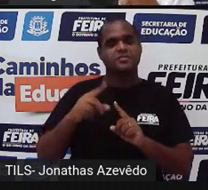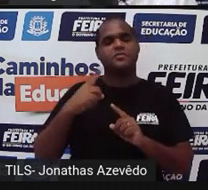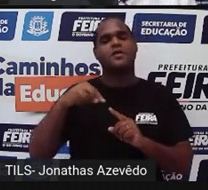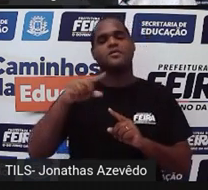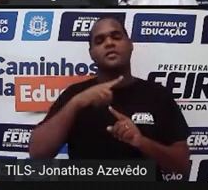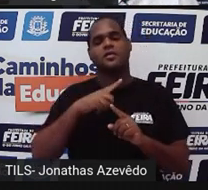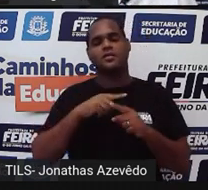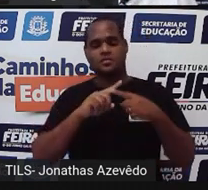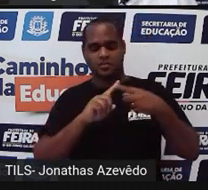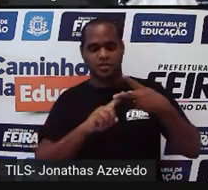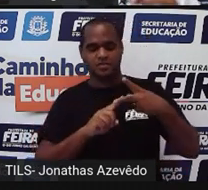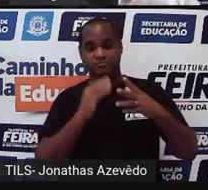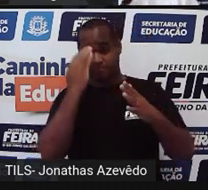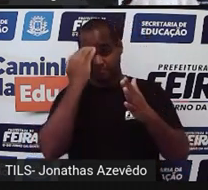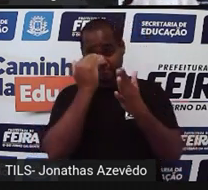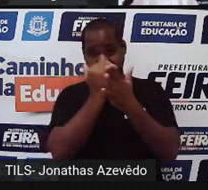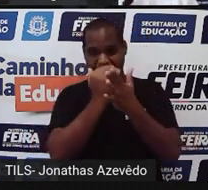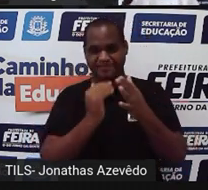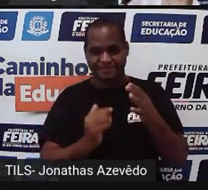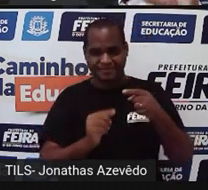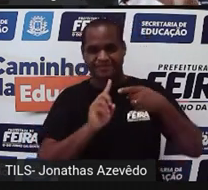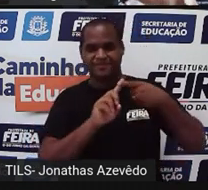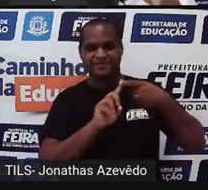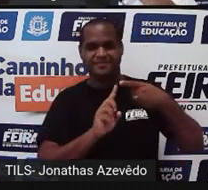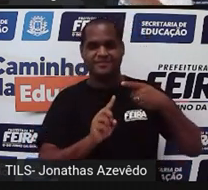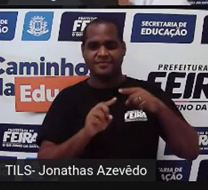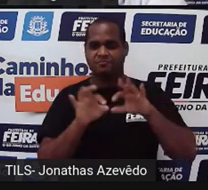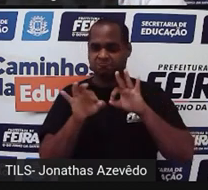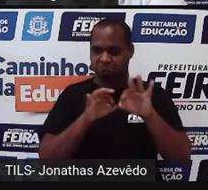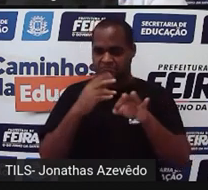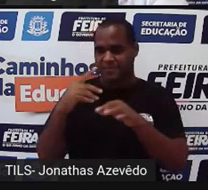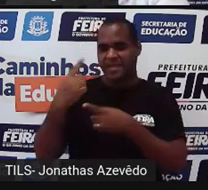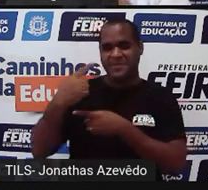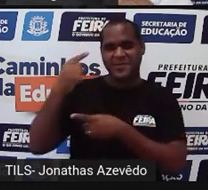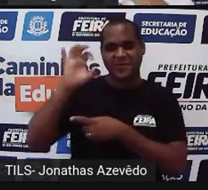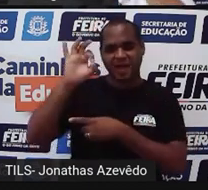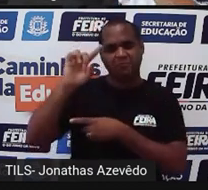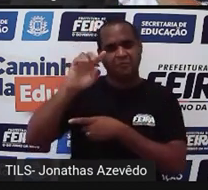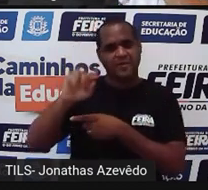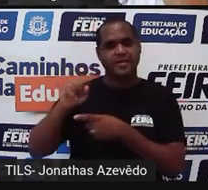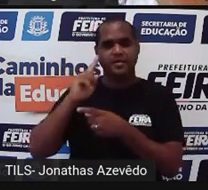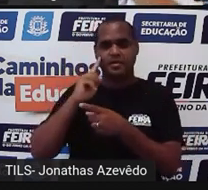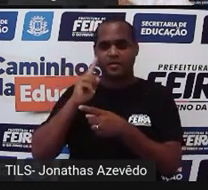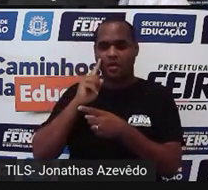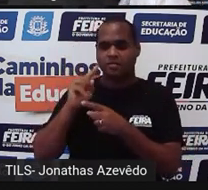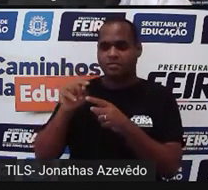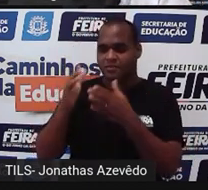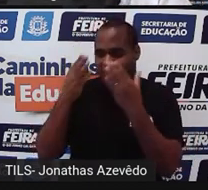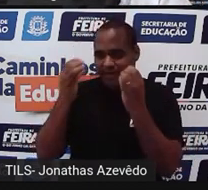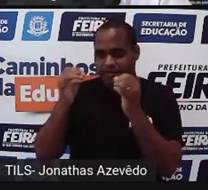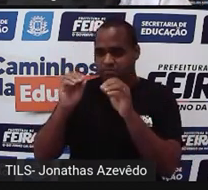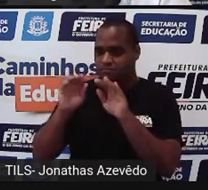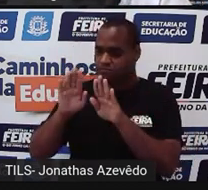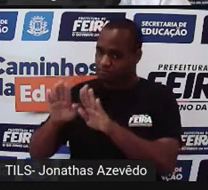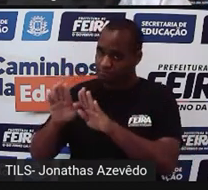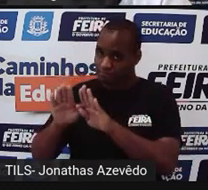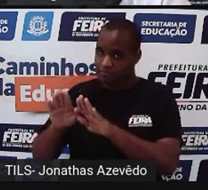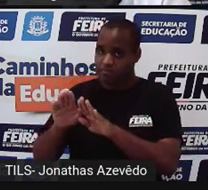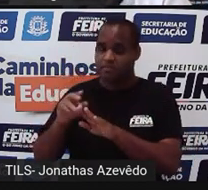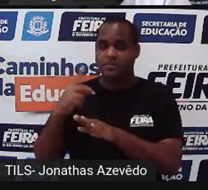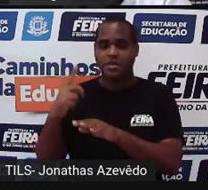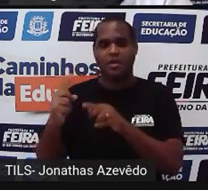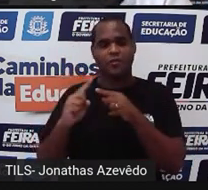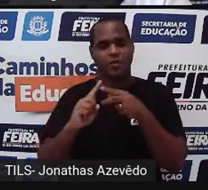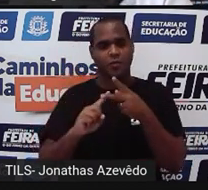gente segue dois passos. O primeiro passo, em uma das equações, você isola uma das